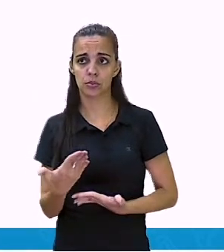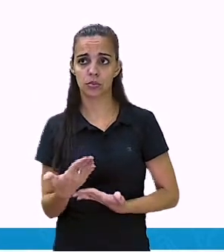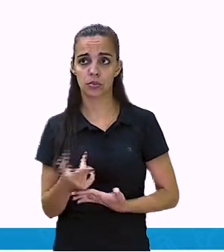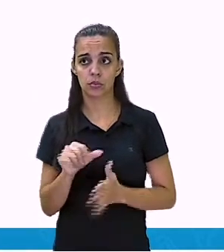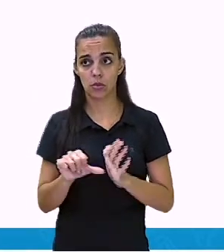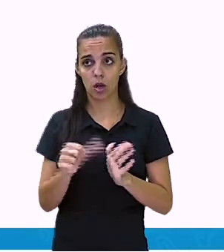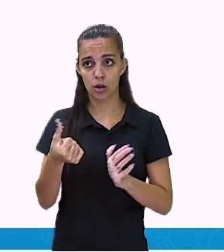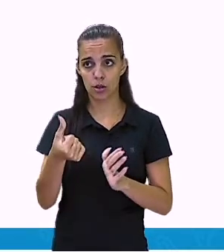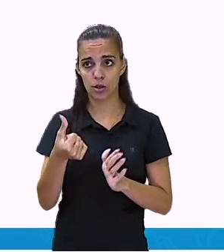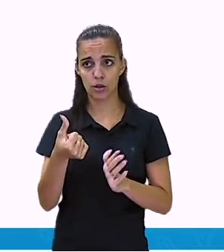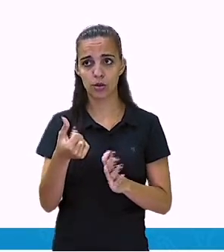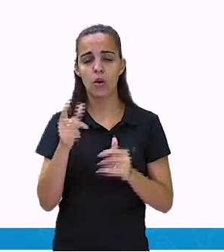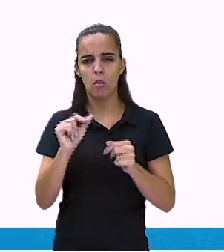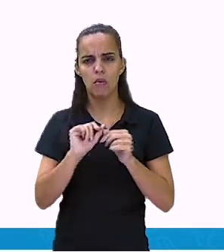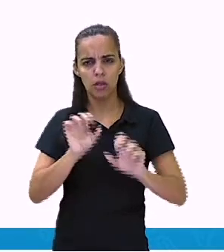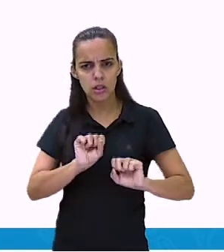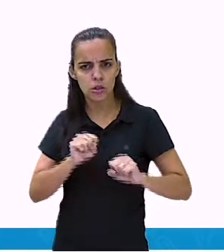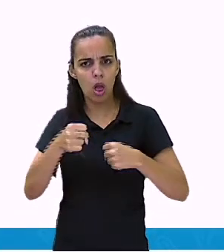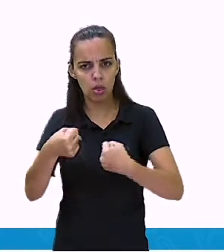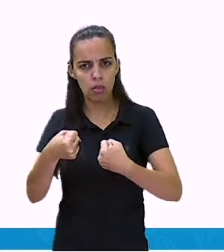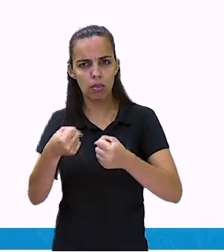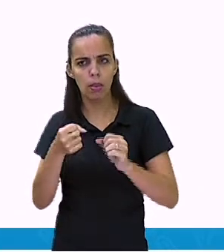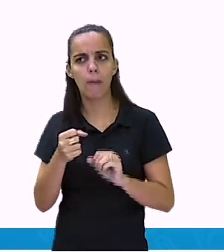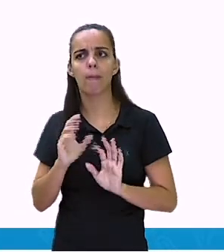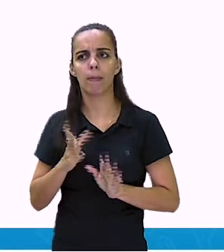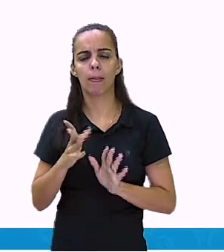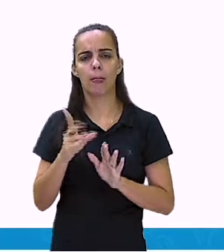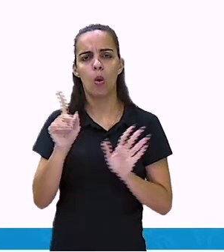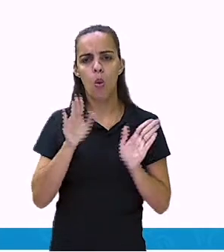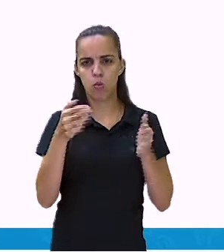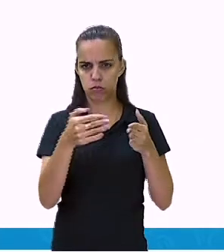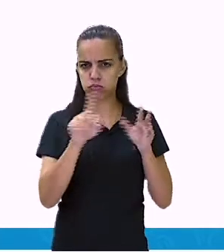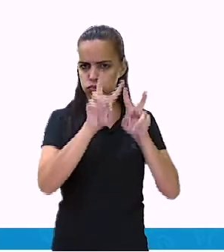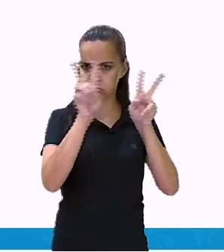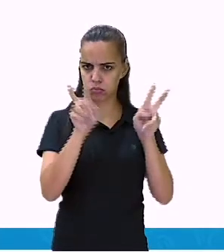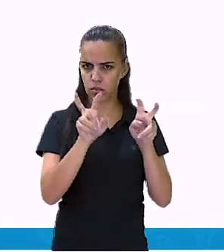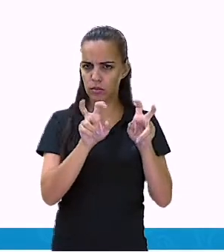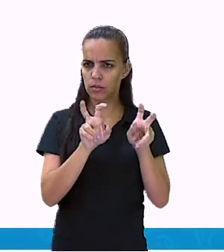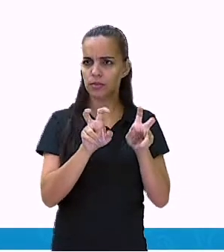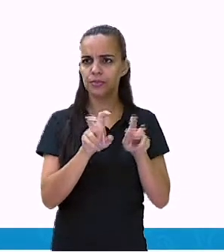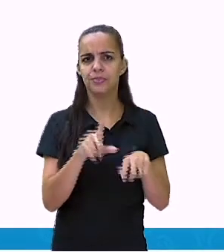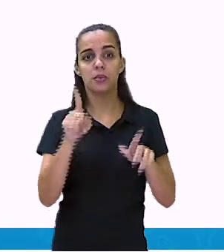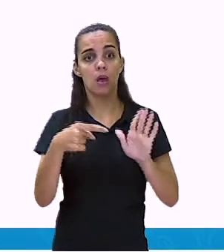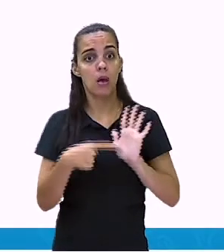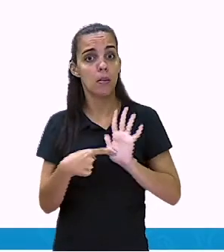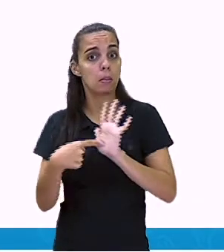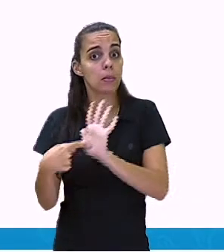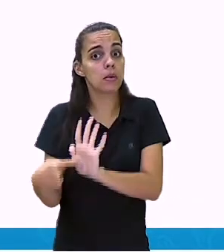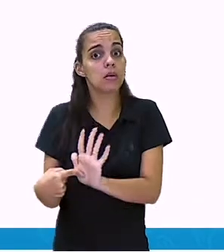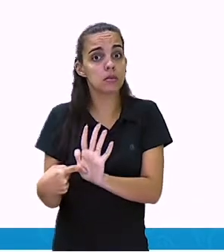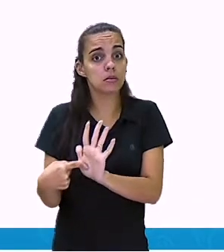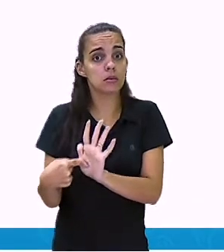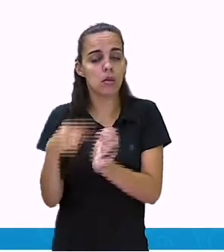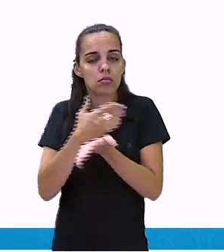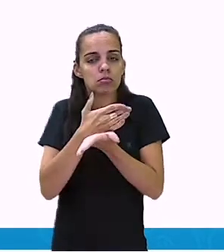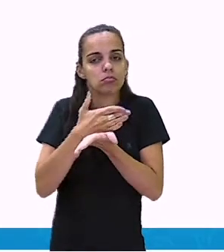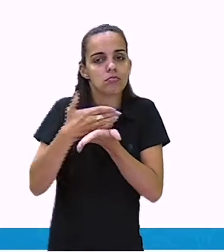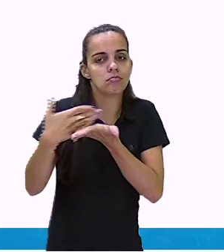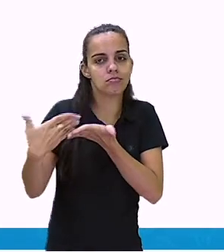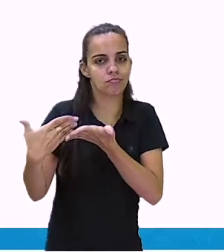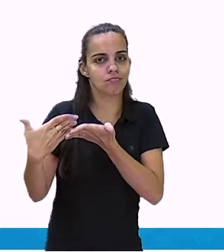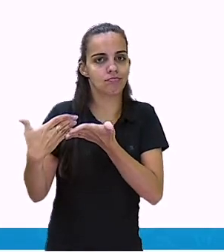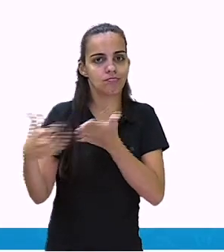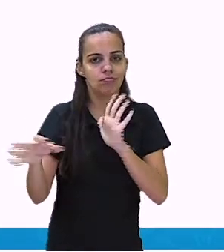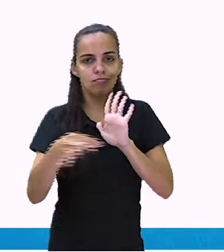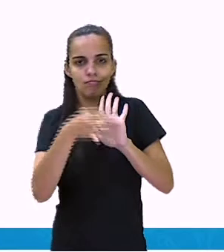uma vez que é defendido determinado assunto, é apresentado na introdução do